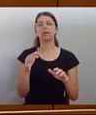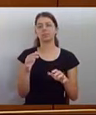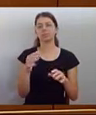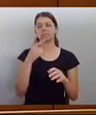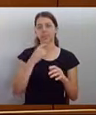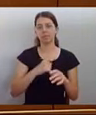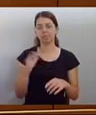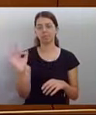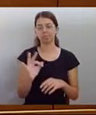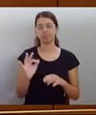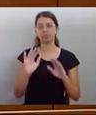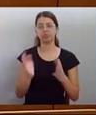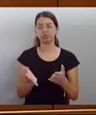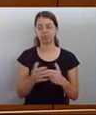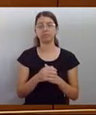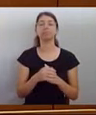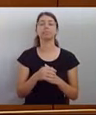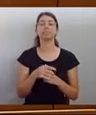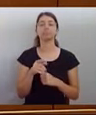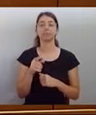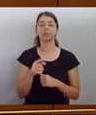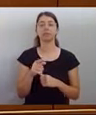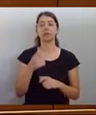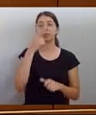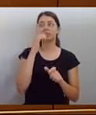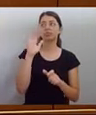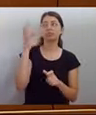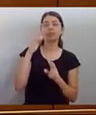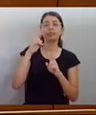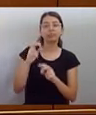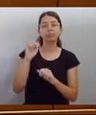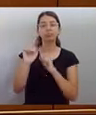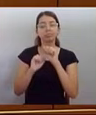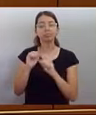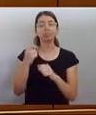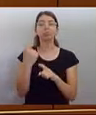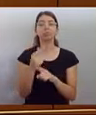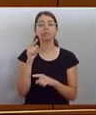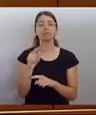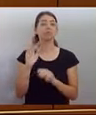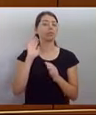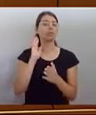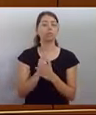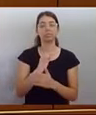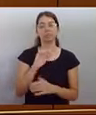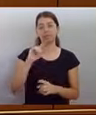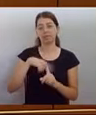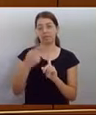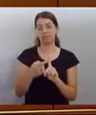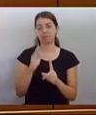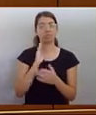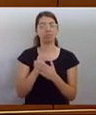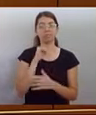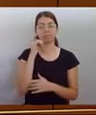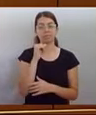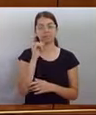e dizem-nos os meteorologistas que provavelmente esta não será a última vaga este ano, com